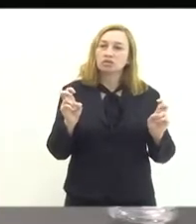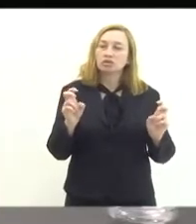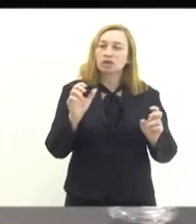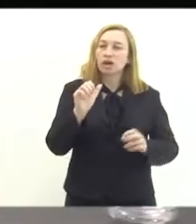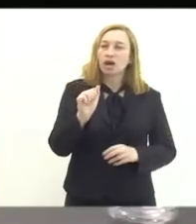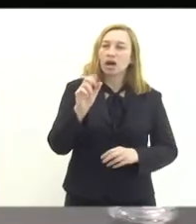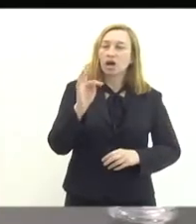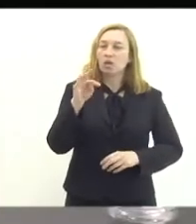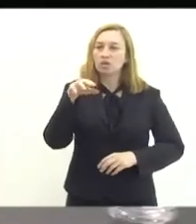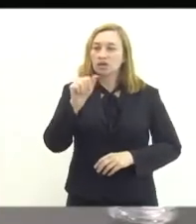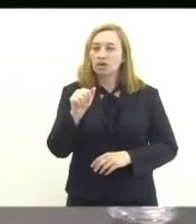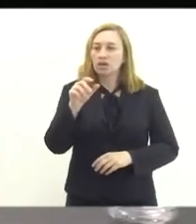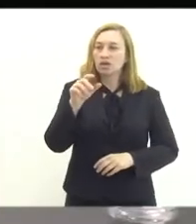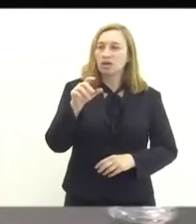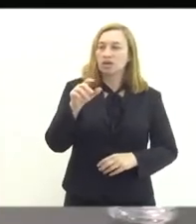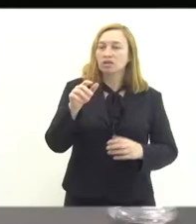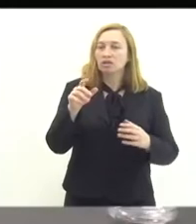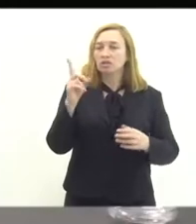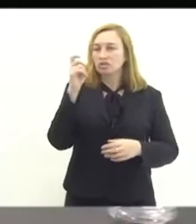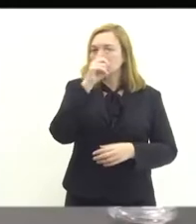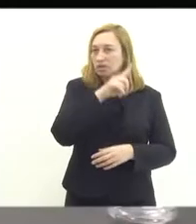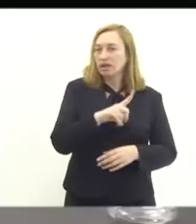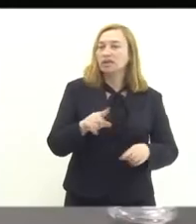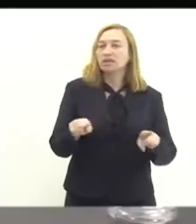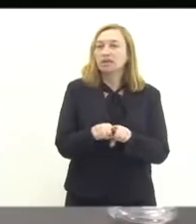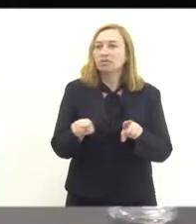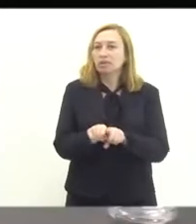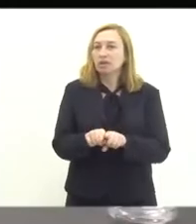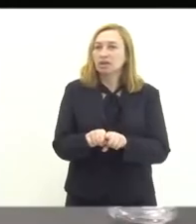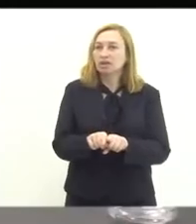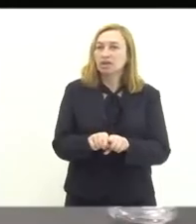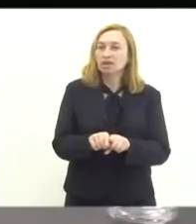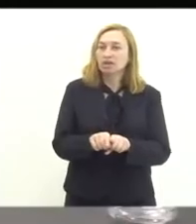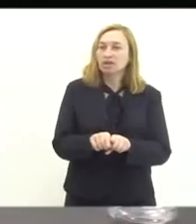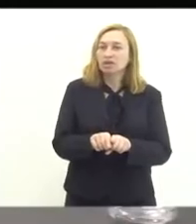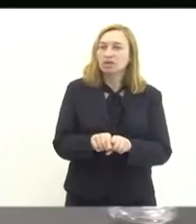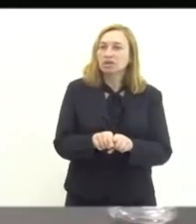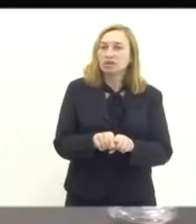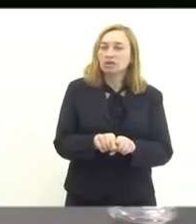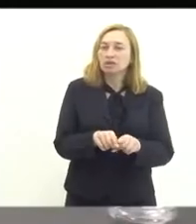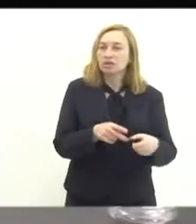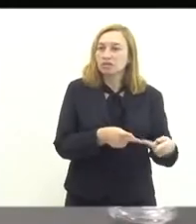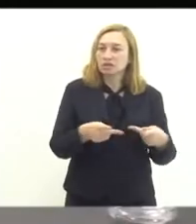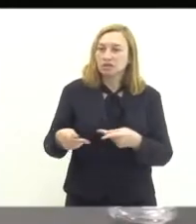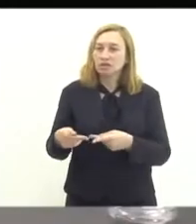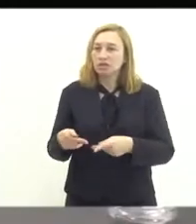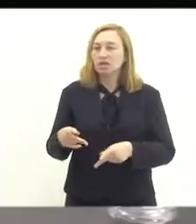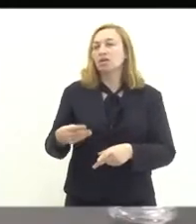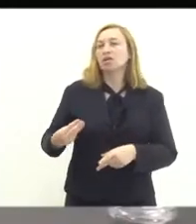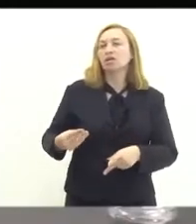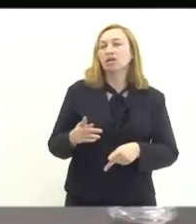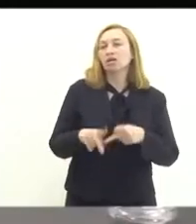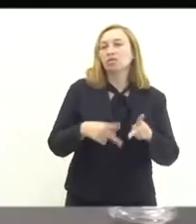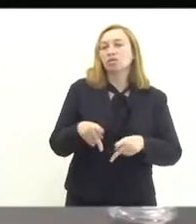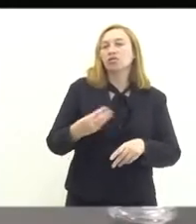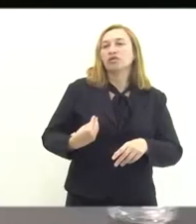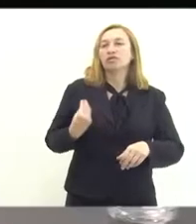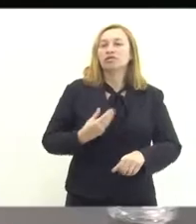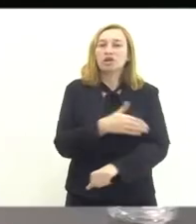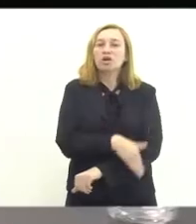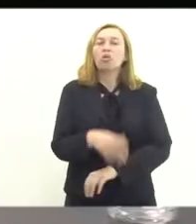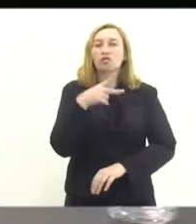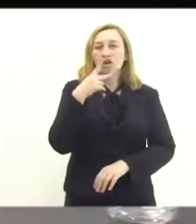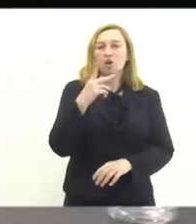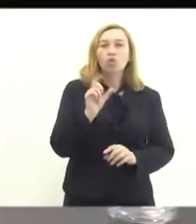complexidade e também no trabalho de abordagem né da com a população em situação de rua que que a gente pode destacar